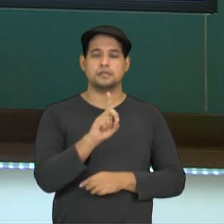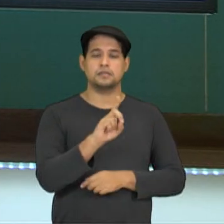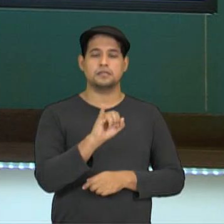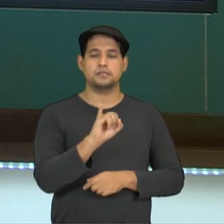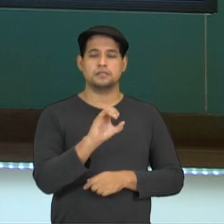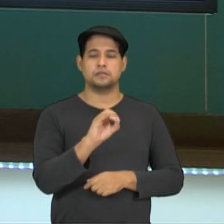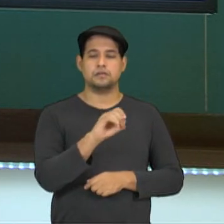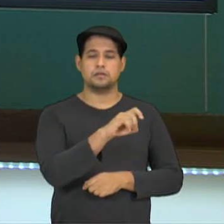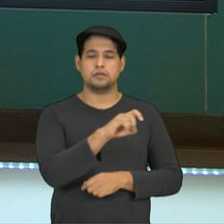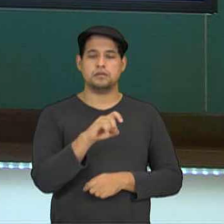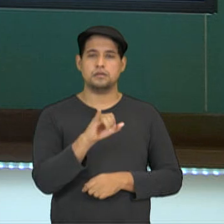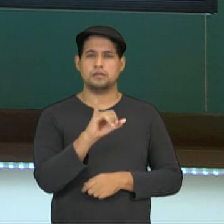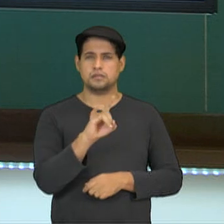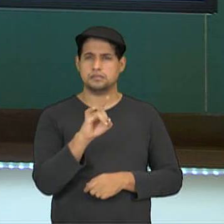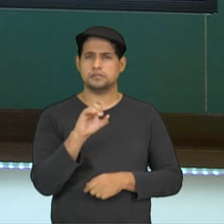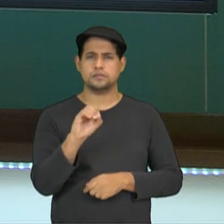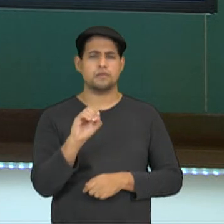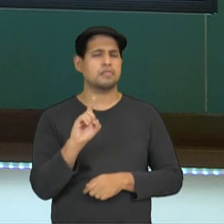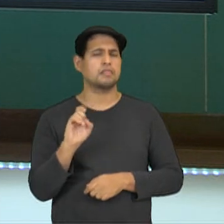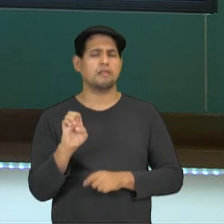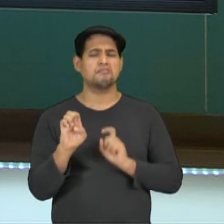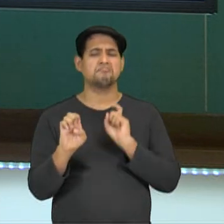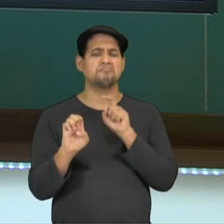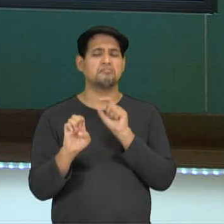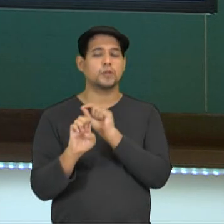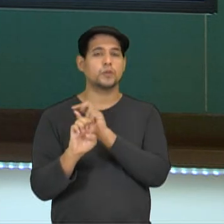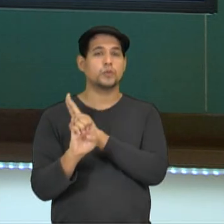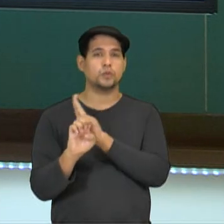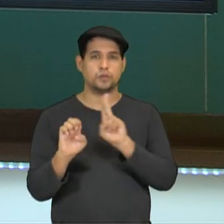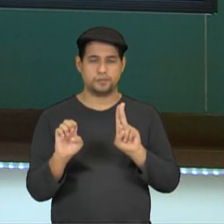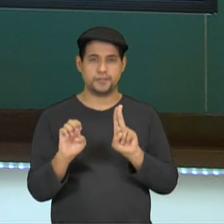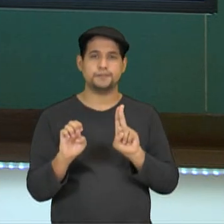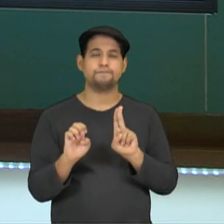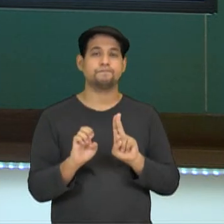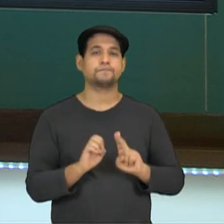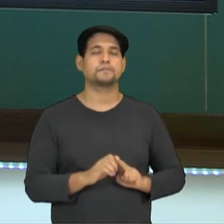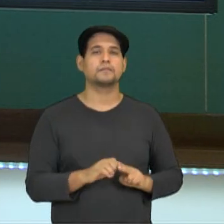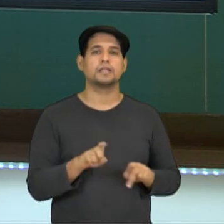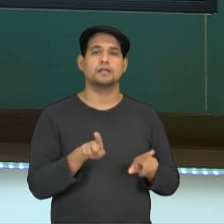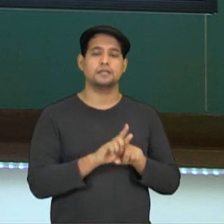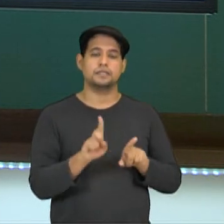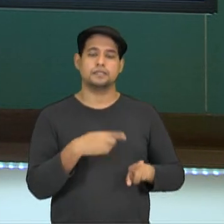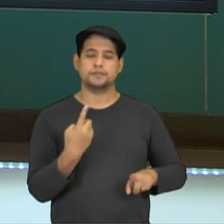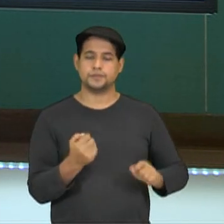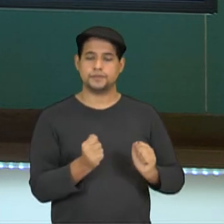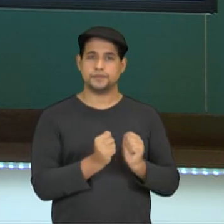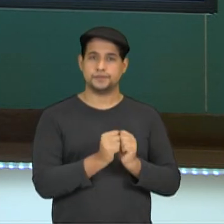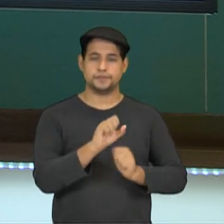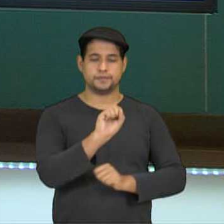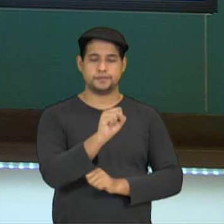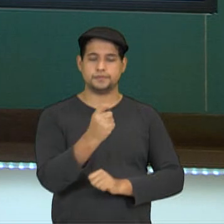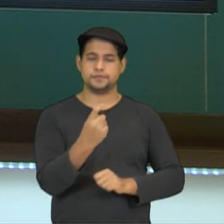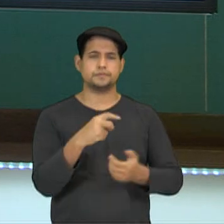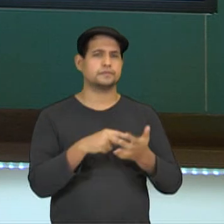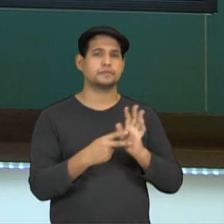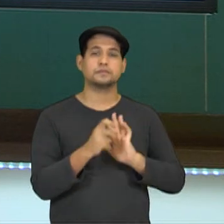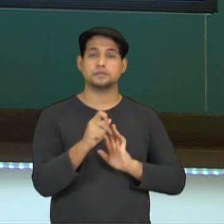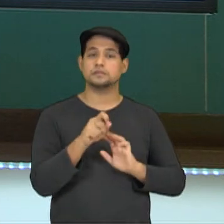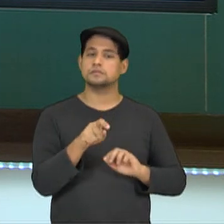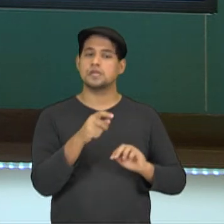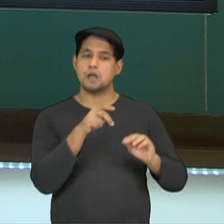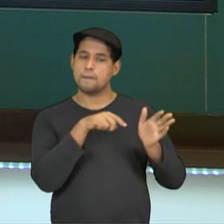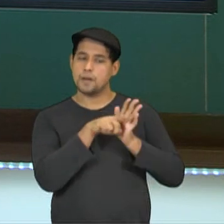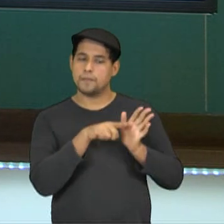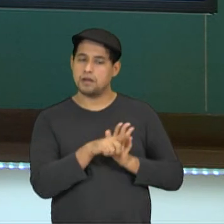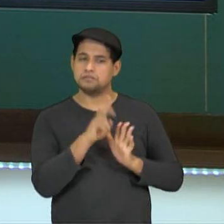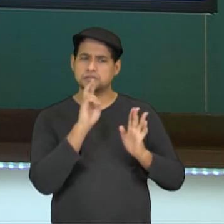dióxido, tá? Dióxido de, e aí o nome do elemento. O elemento que está junto aqui, o Si, se você consultou